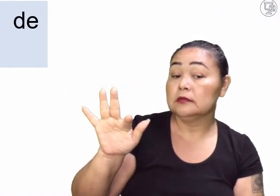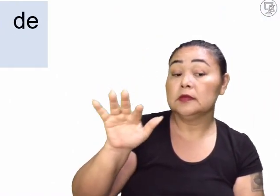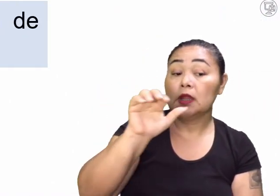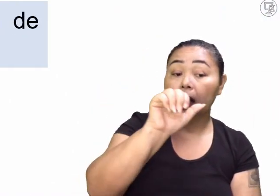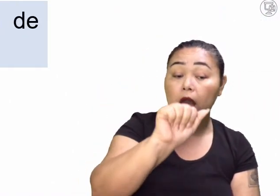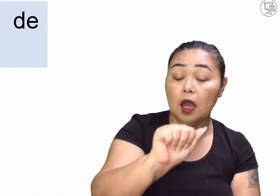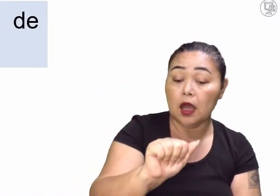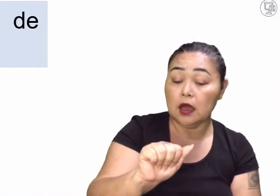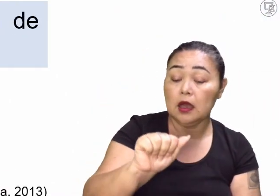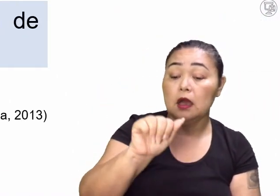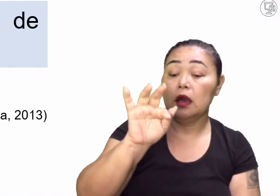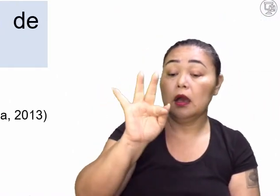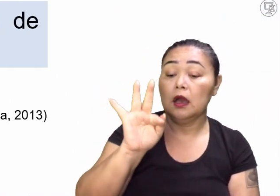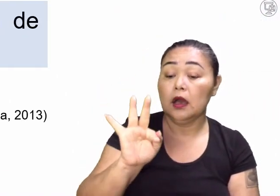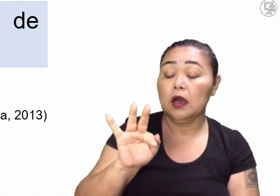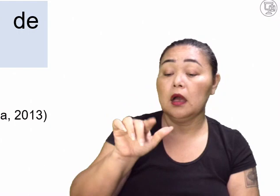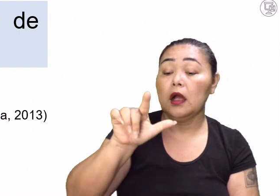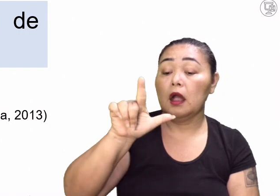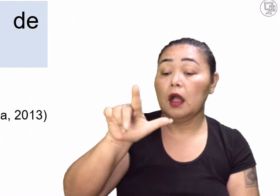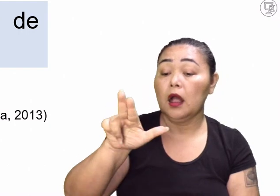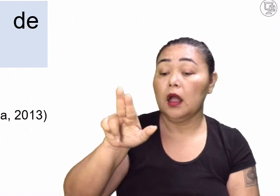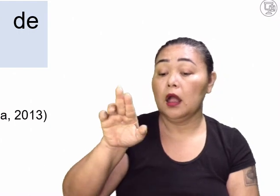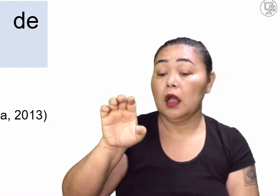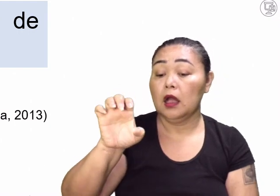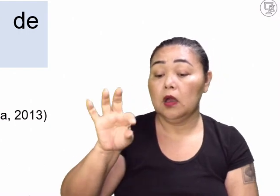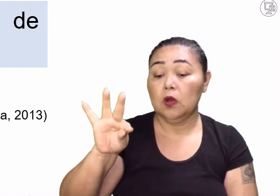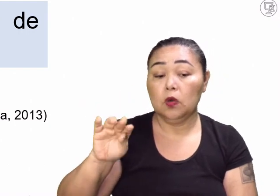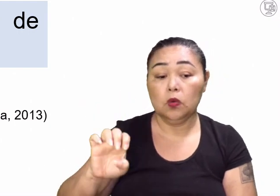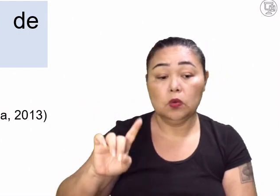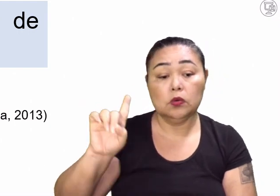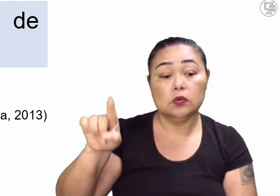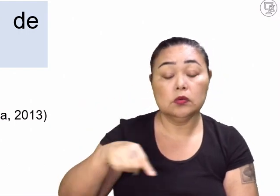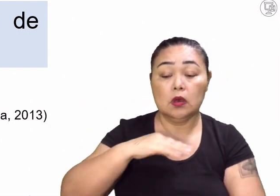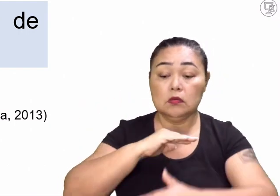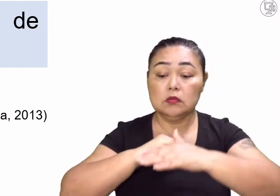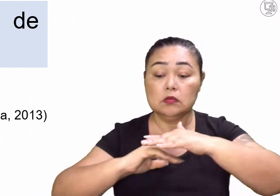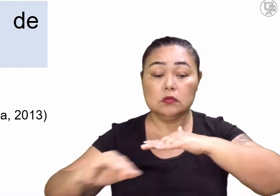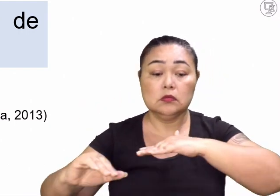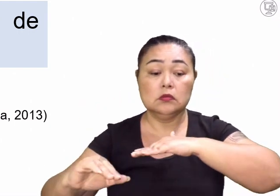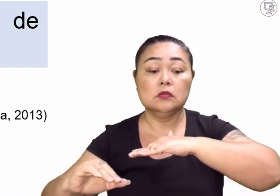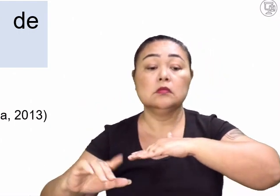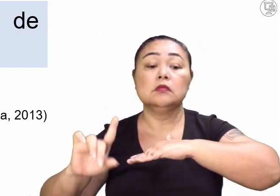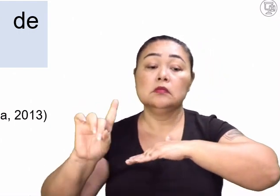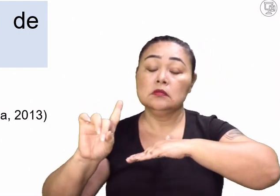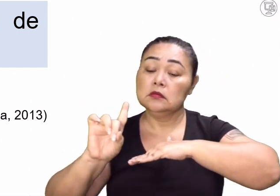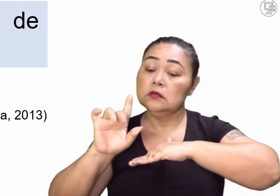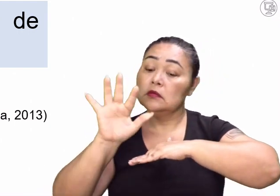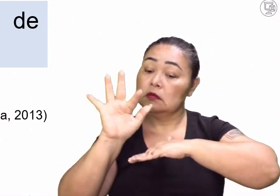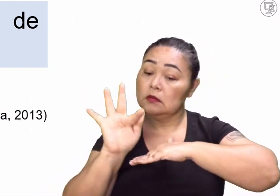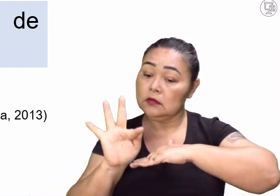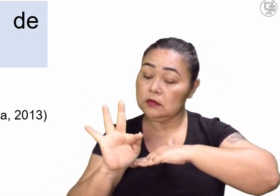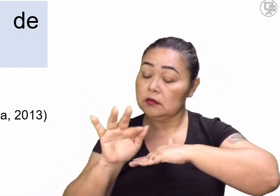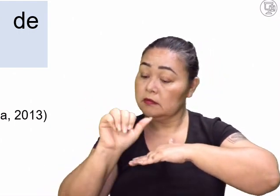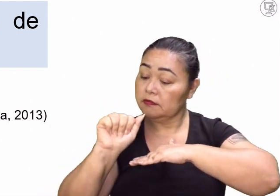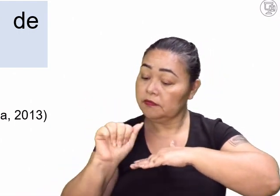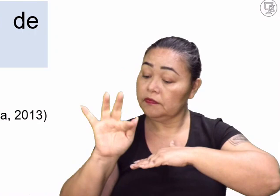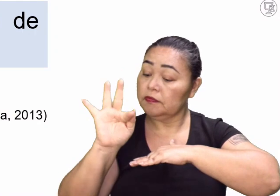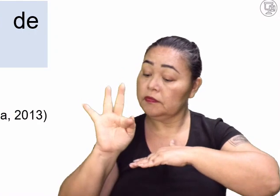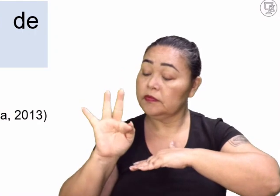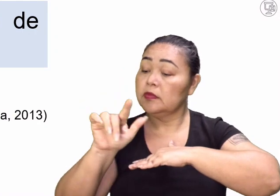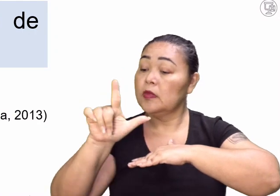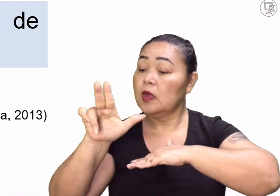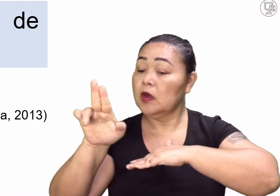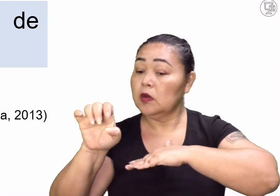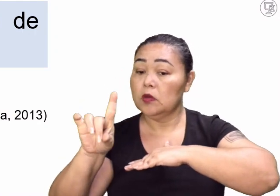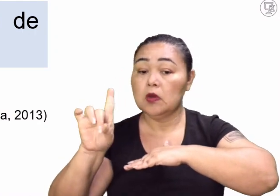subafluente, confluente, né? E também temos o rio principal. Então, afluente, essa classificação vai